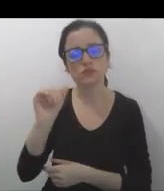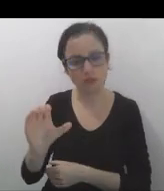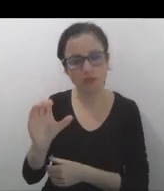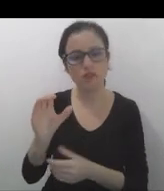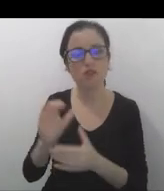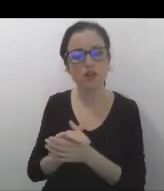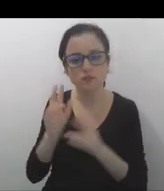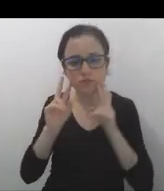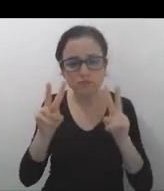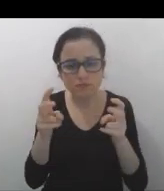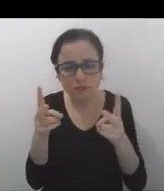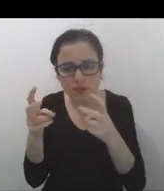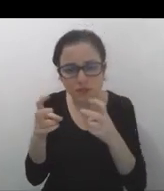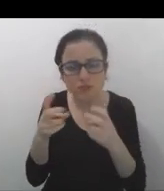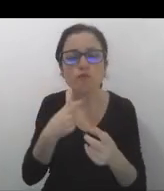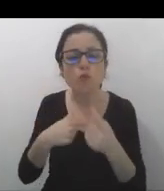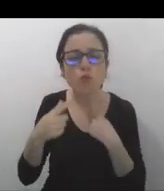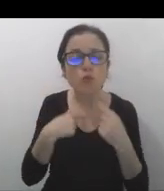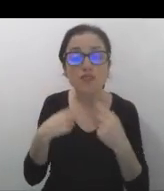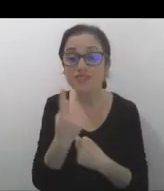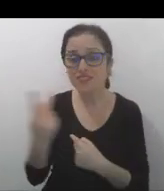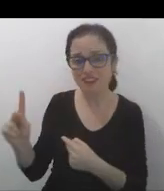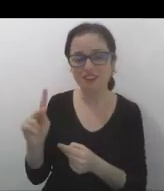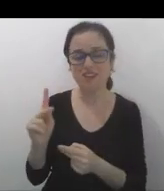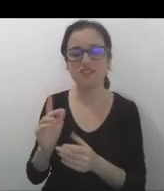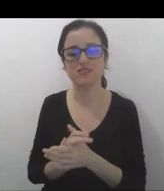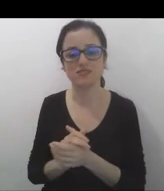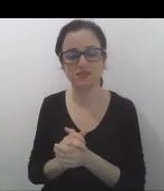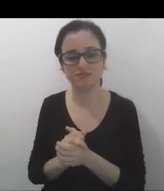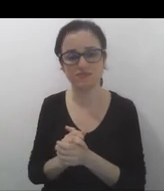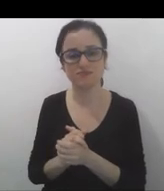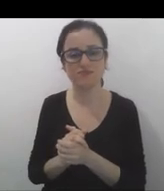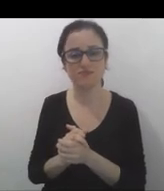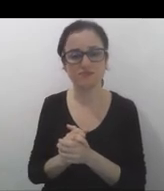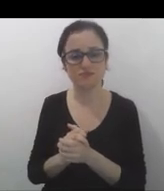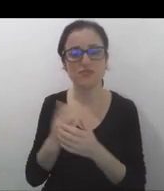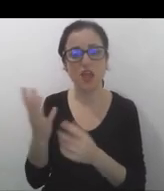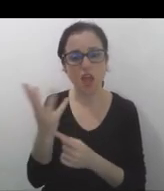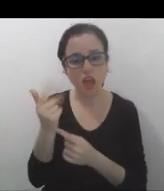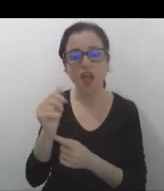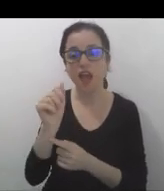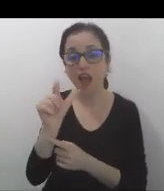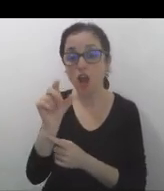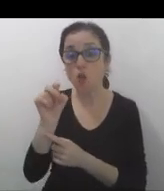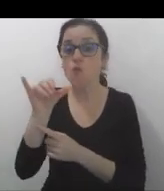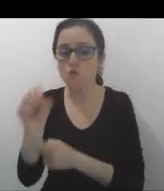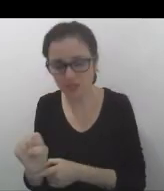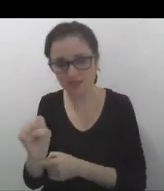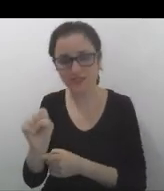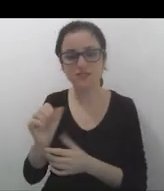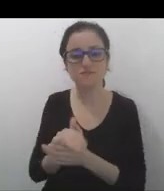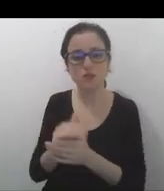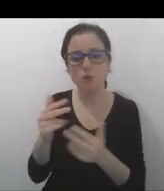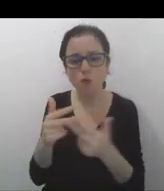estavam já presentes no IAC, que é uma visão, a própria visão do desejo da arte do